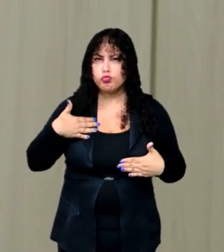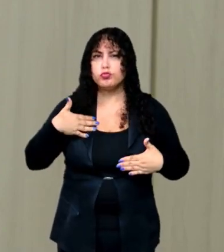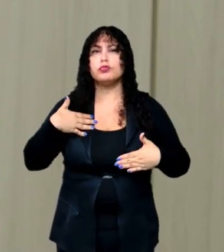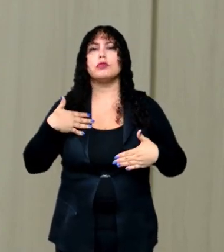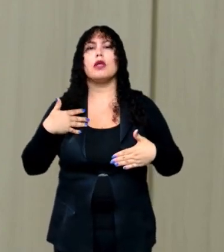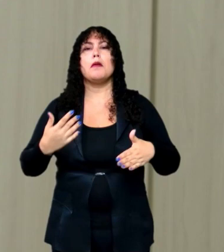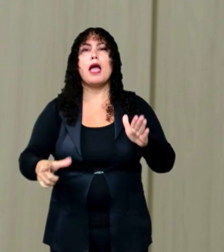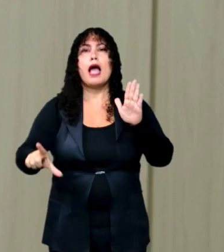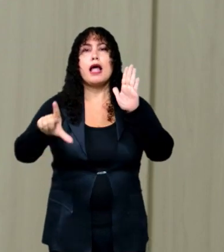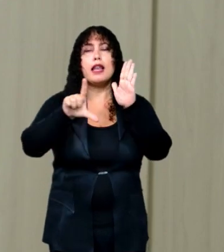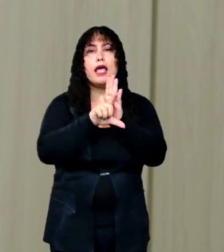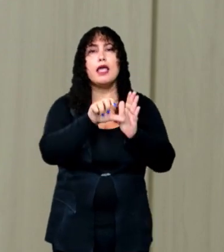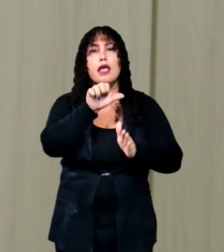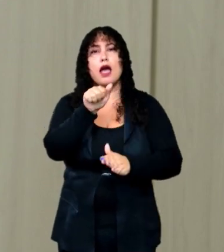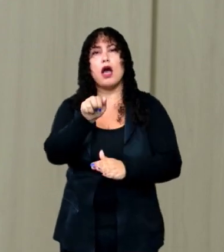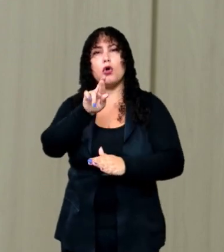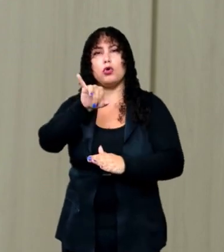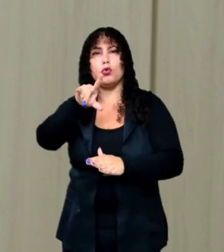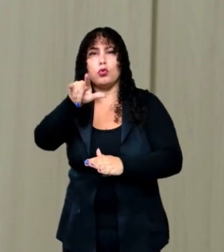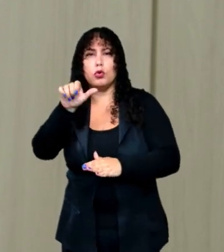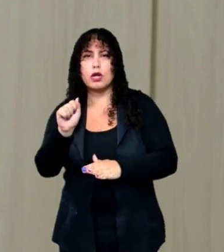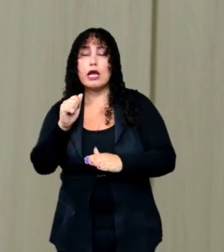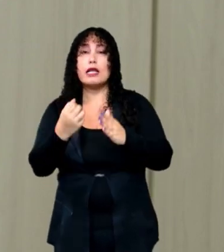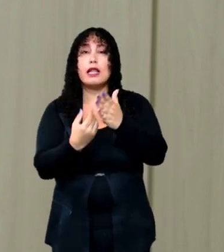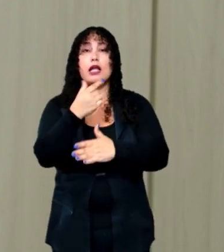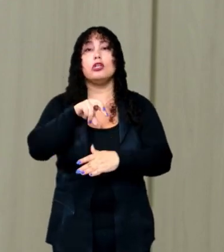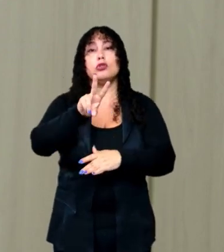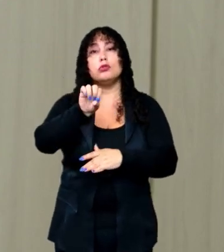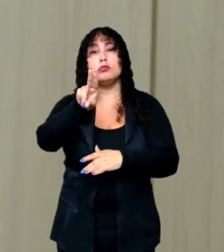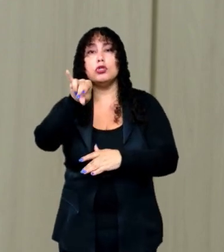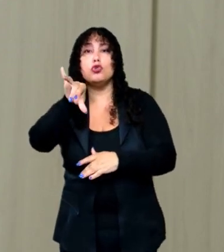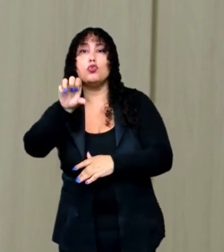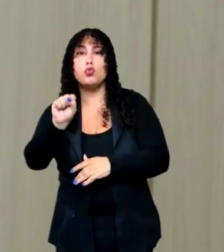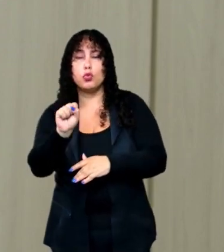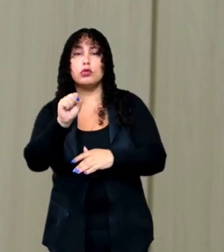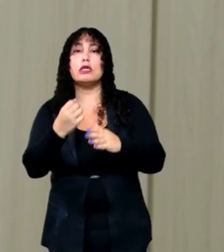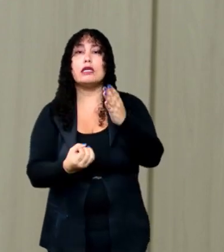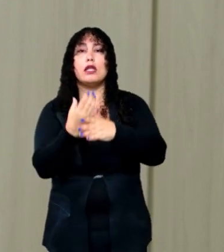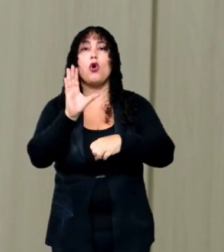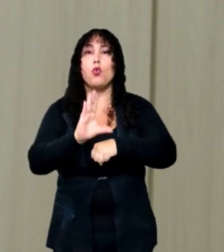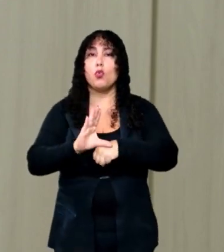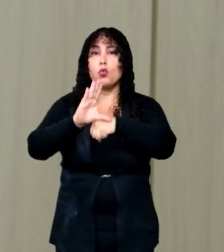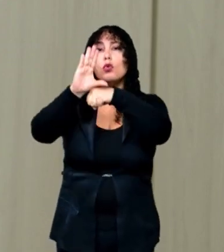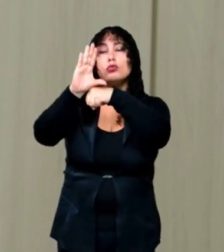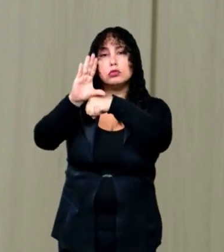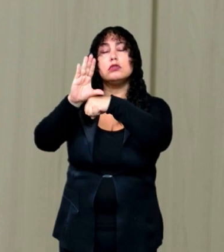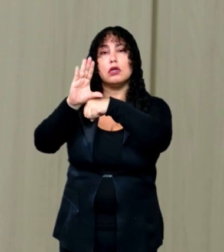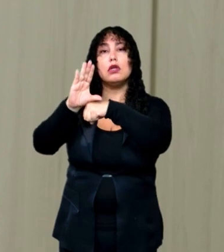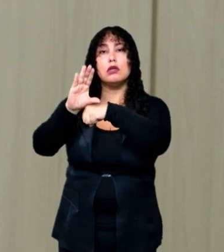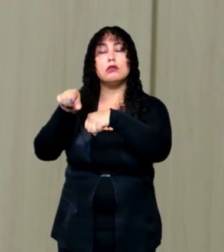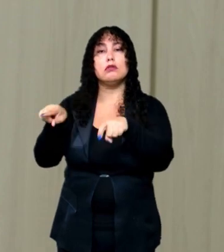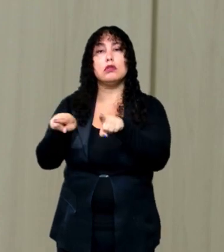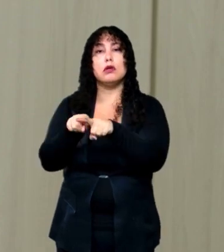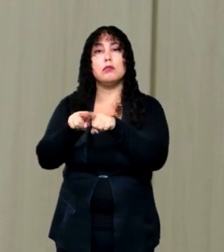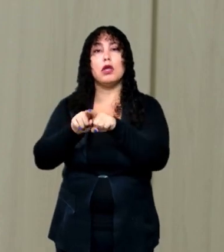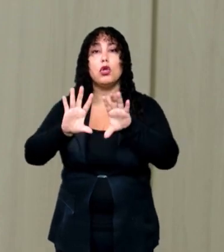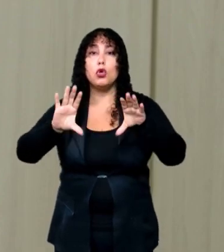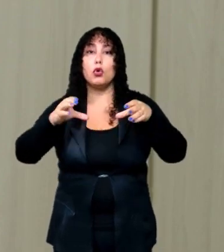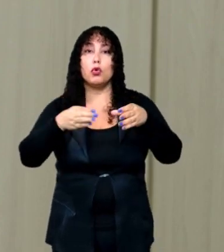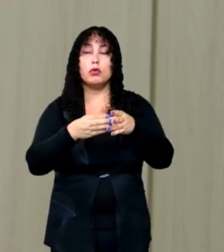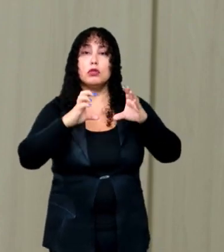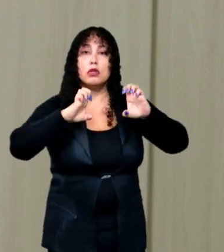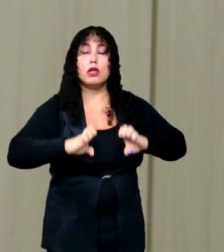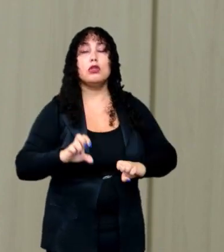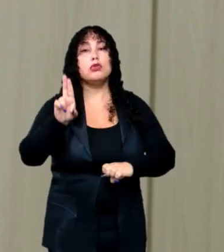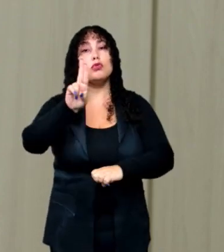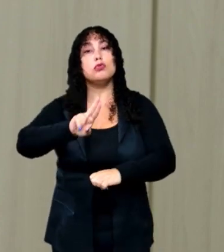Lei Arouca, né, que é a lei de 2008, que criou o Conselho, o CONSEA e os comitês de ética de